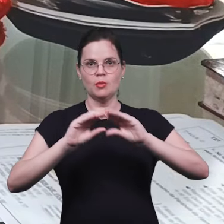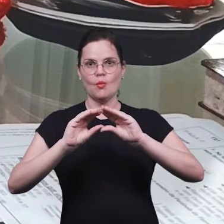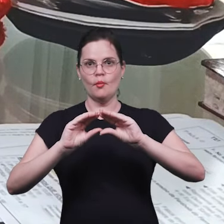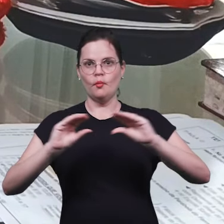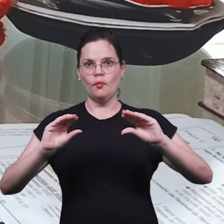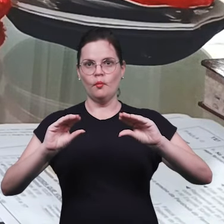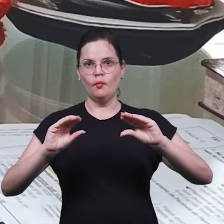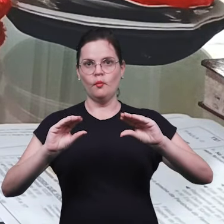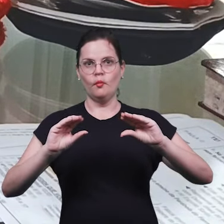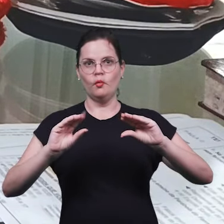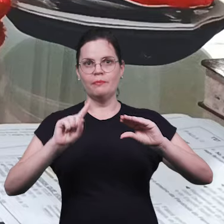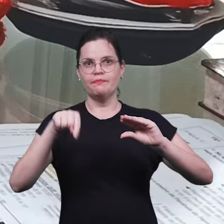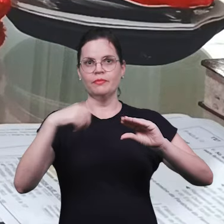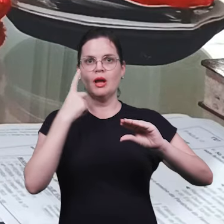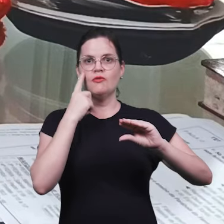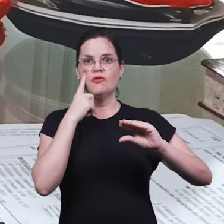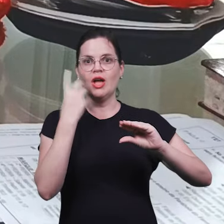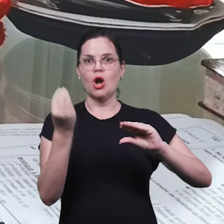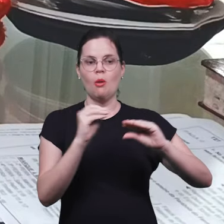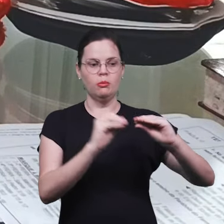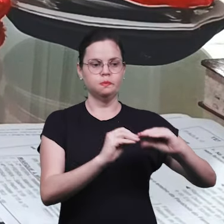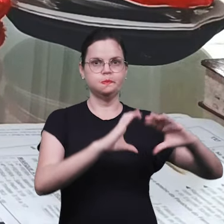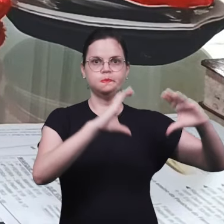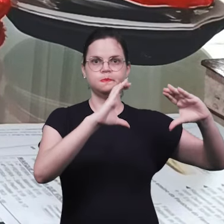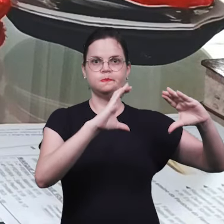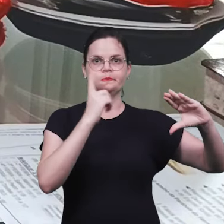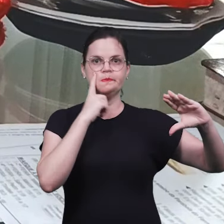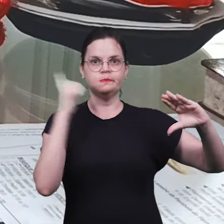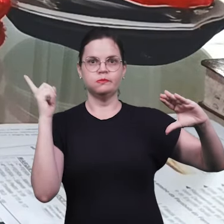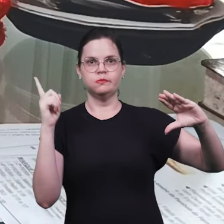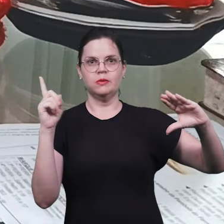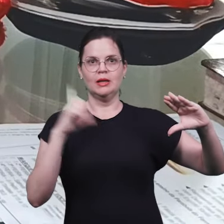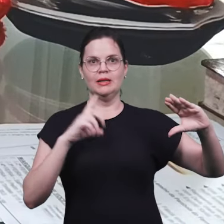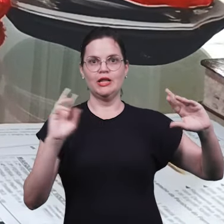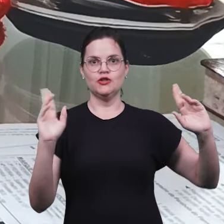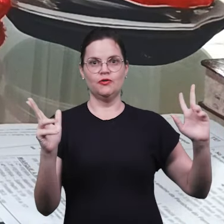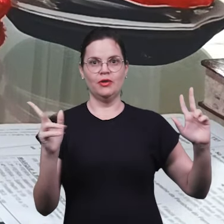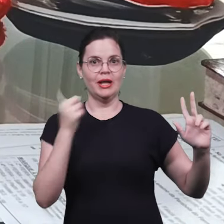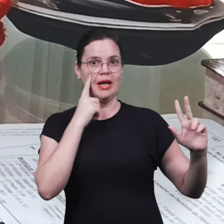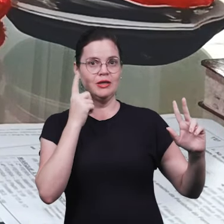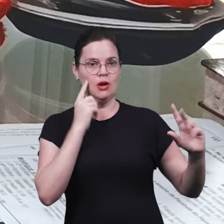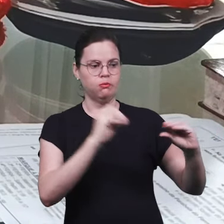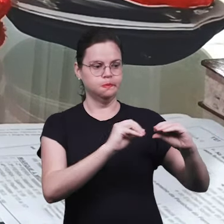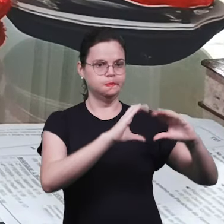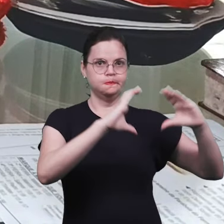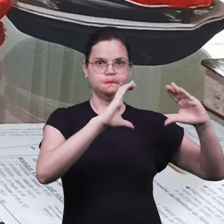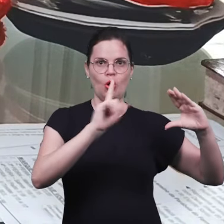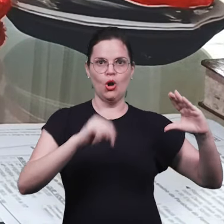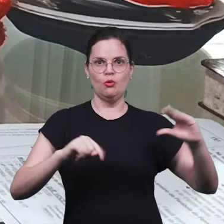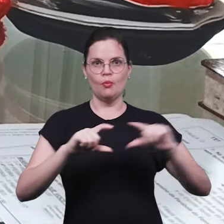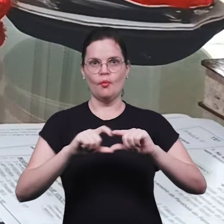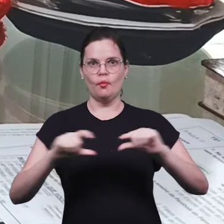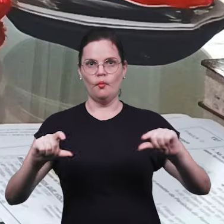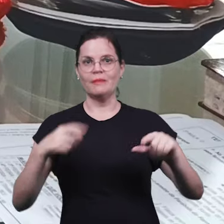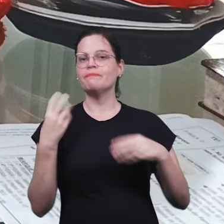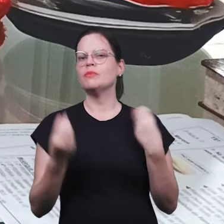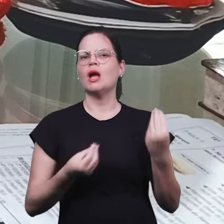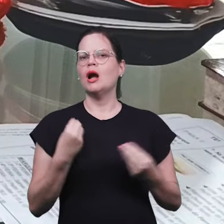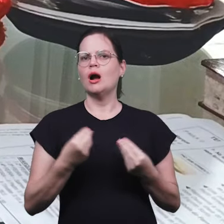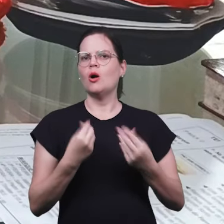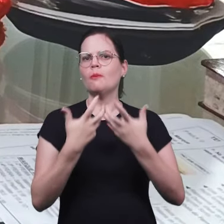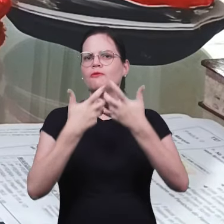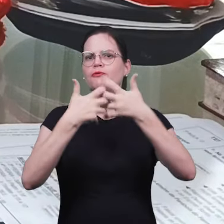vendo? Quando coloca fermento, e aqui a massa, a farinha sem fermento. Vamos ver como que